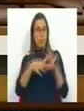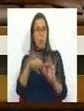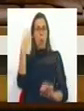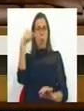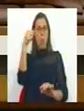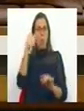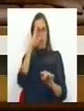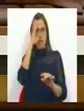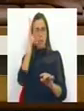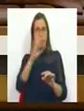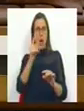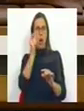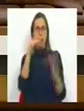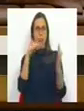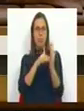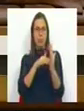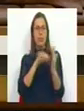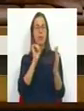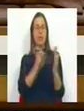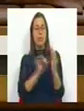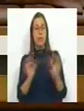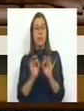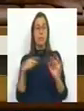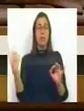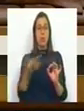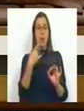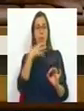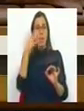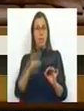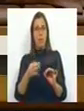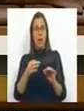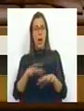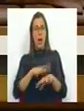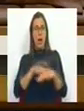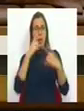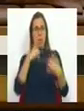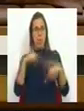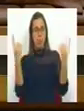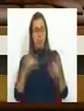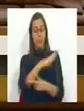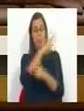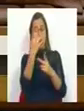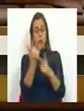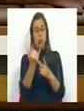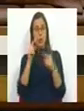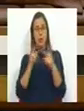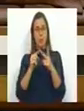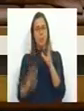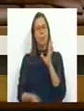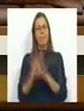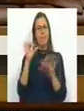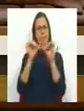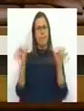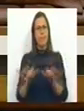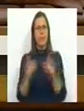uma única identificação de utilização comum por toda a administração pública. Segundo, criar um